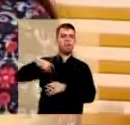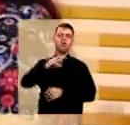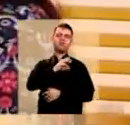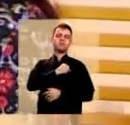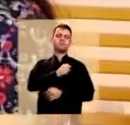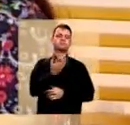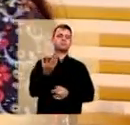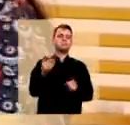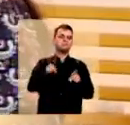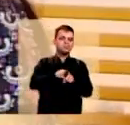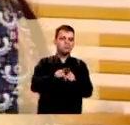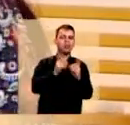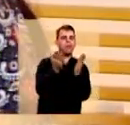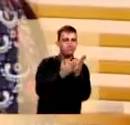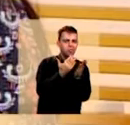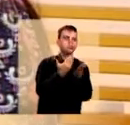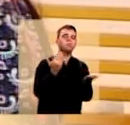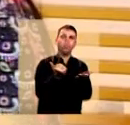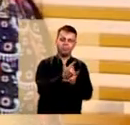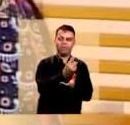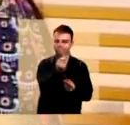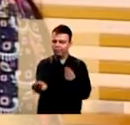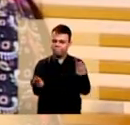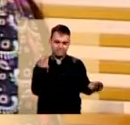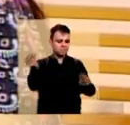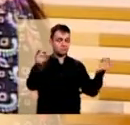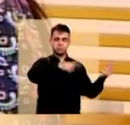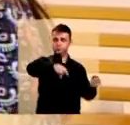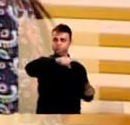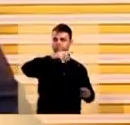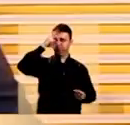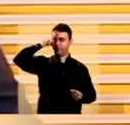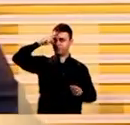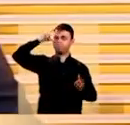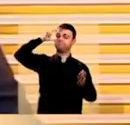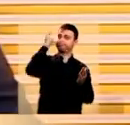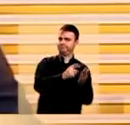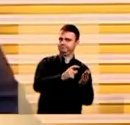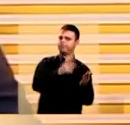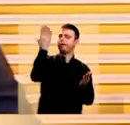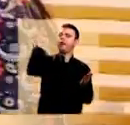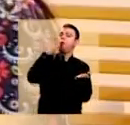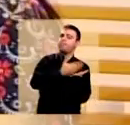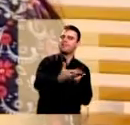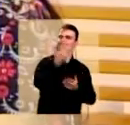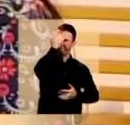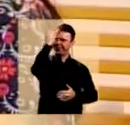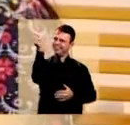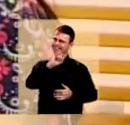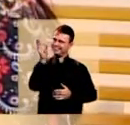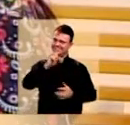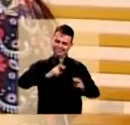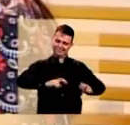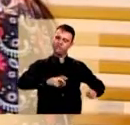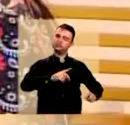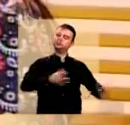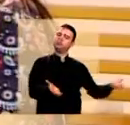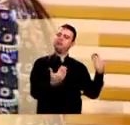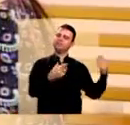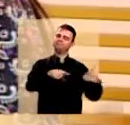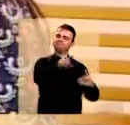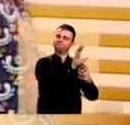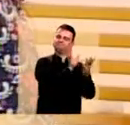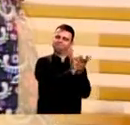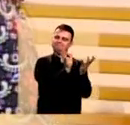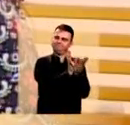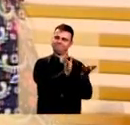compra vários exemplares para eles poderem levar também, e aí eles se interessam pela história. Mas no começo nunca é fácil, principalmente com os adolescentes. Eu falo